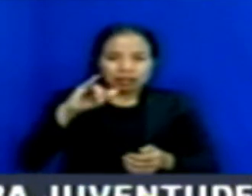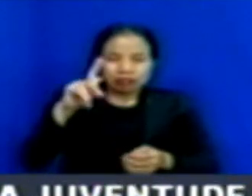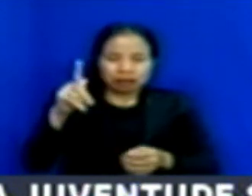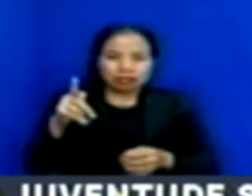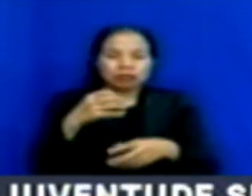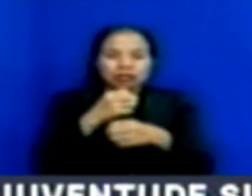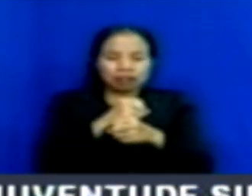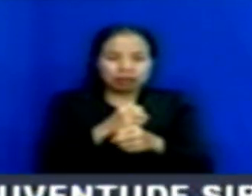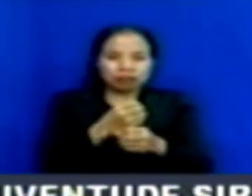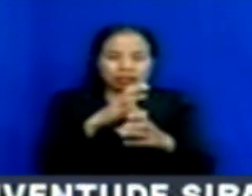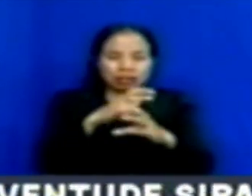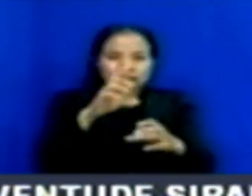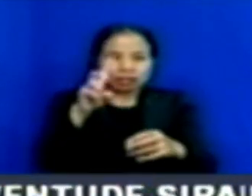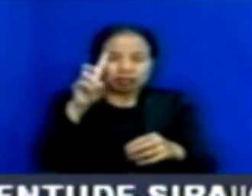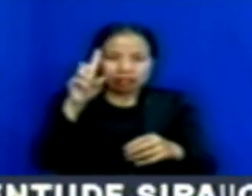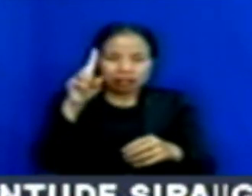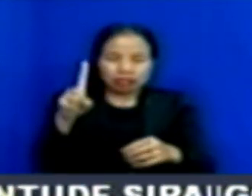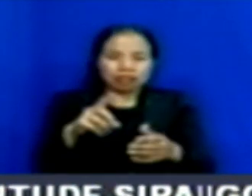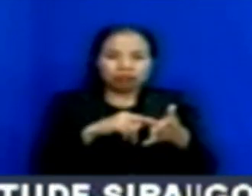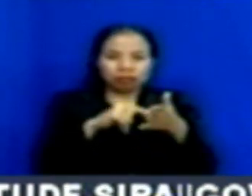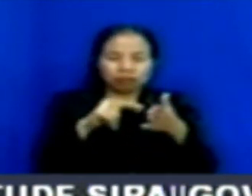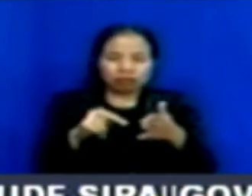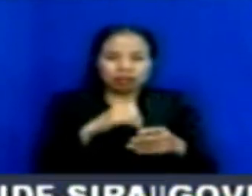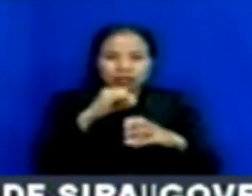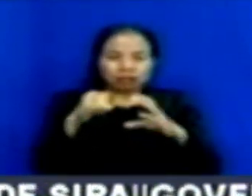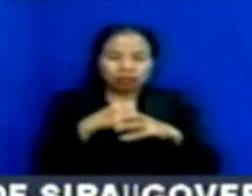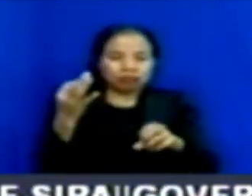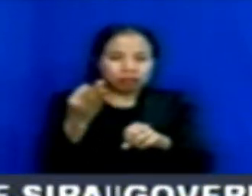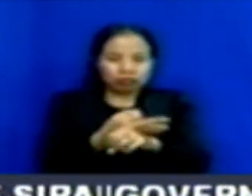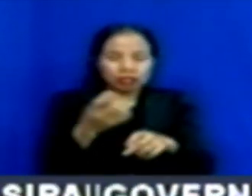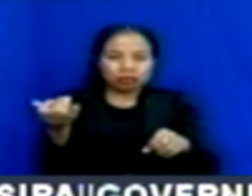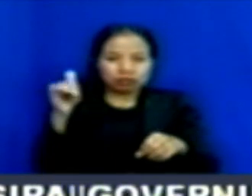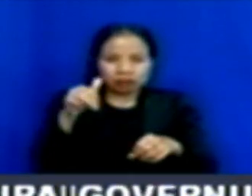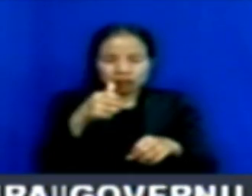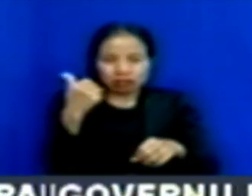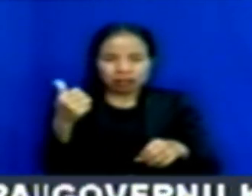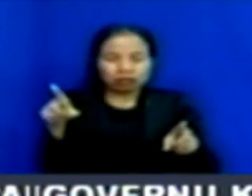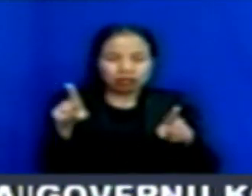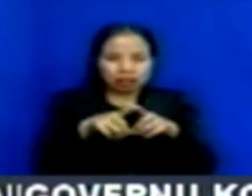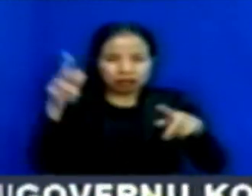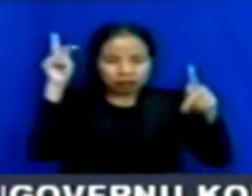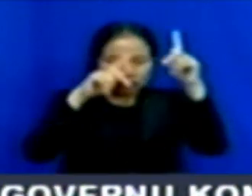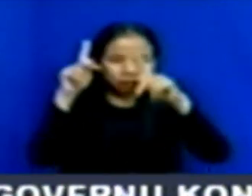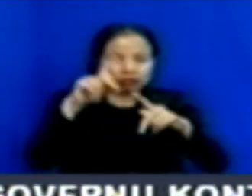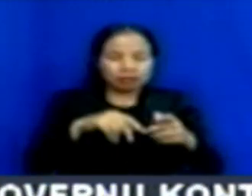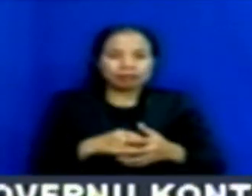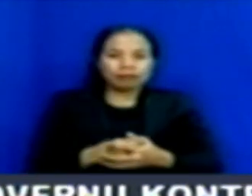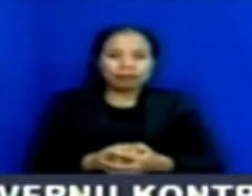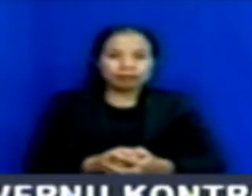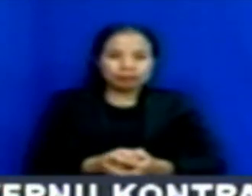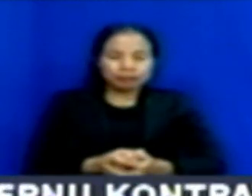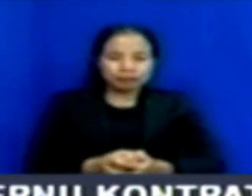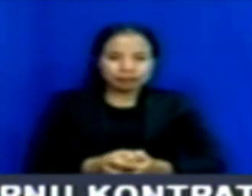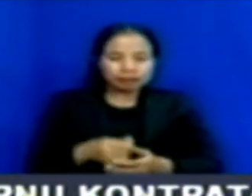mosalo apreensão ba carreta Idaho marca Prado, inclui documento relevante seluc ligado ao caso refere.